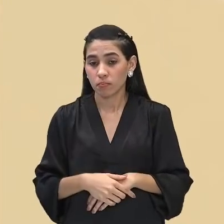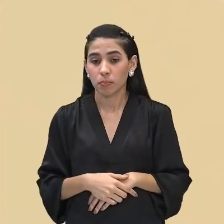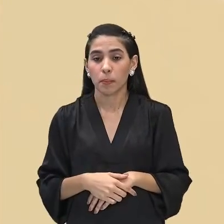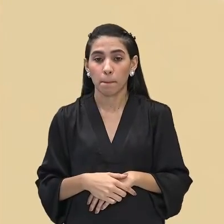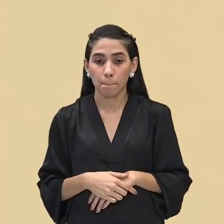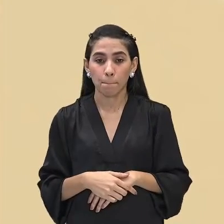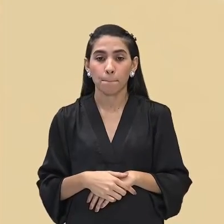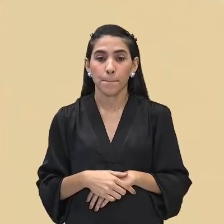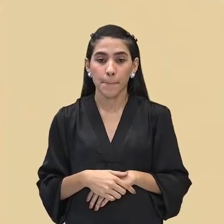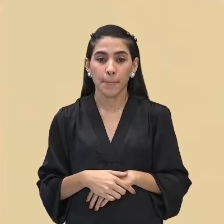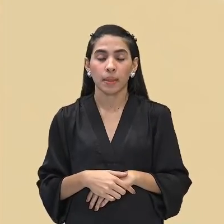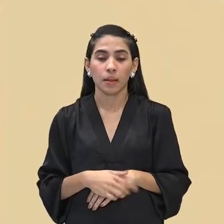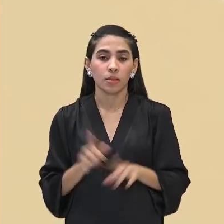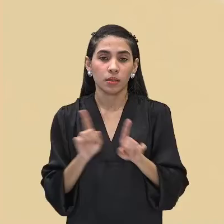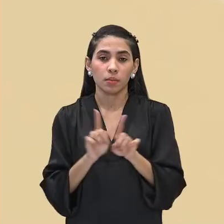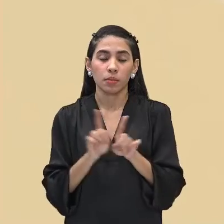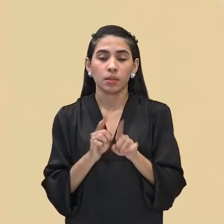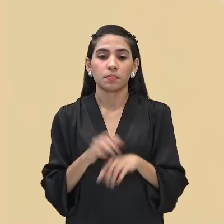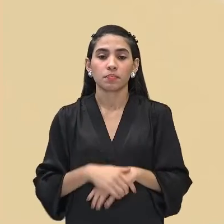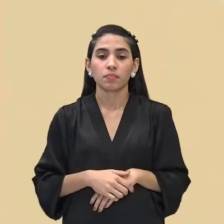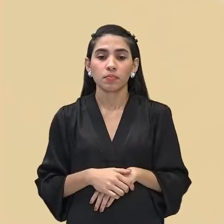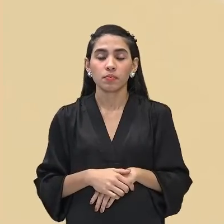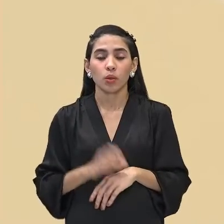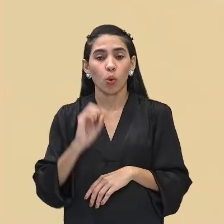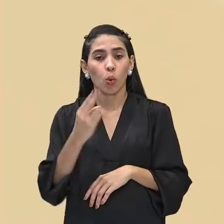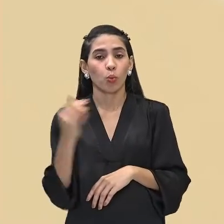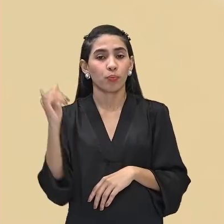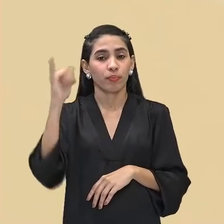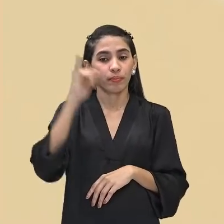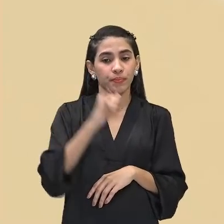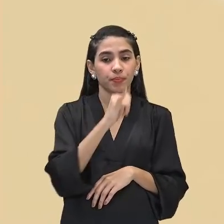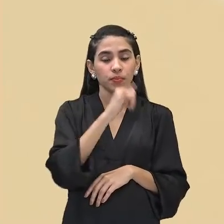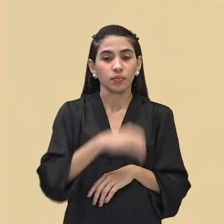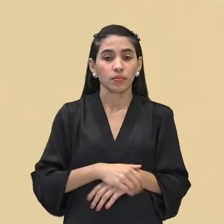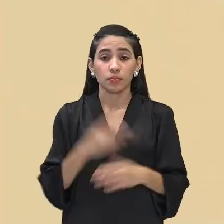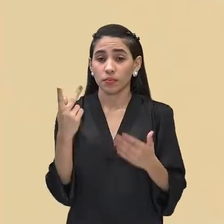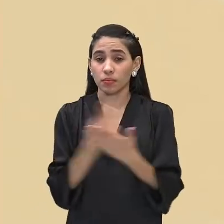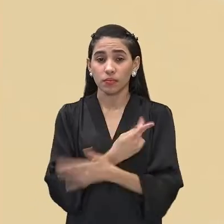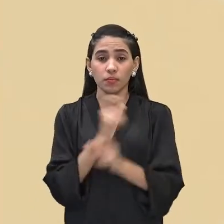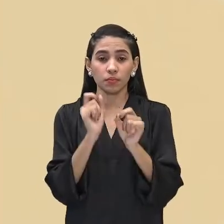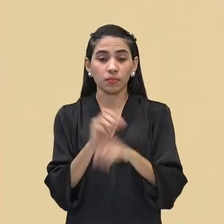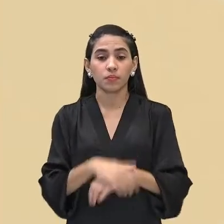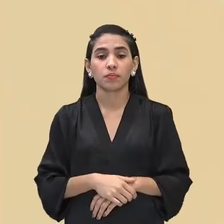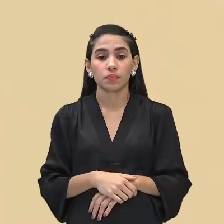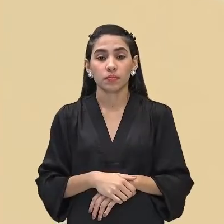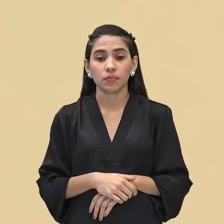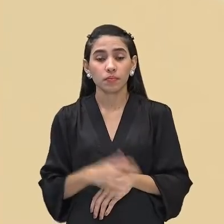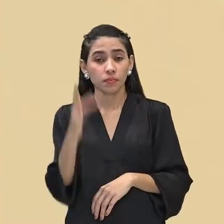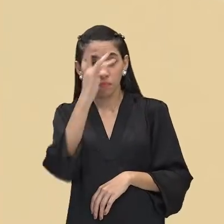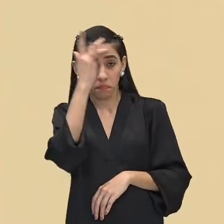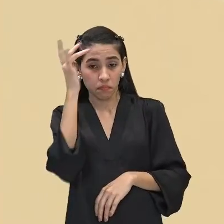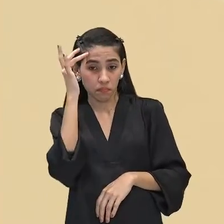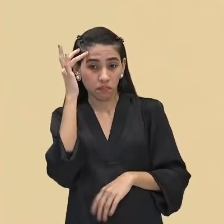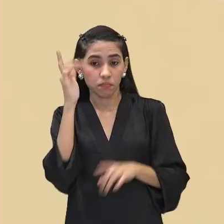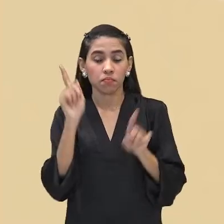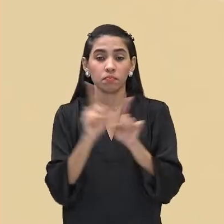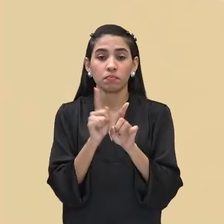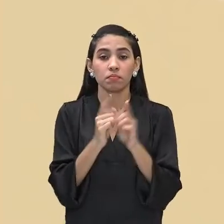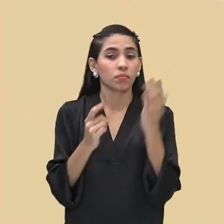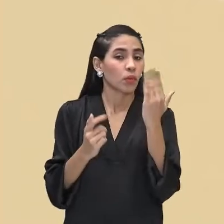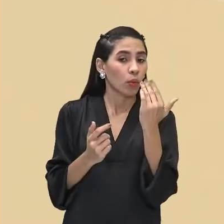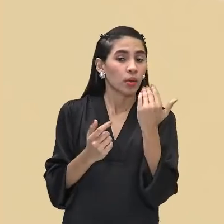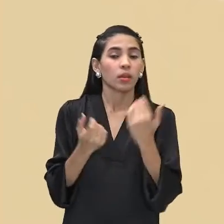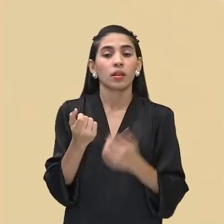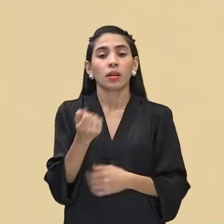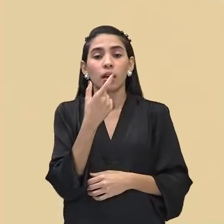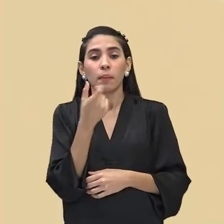ou mesmo viária, né, com os aviões. Então, o que acontece? Tanto pessoas quanto comida, remédios